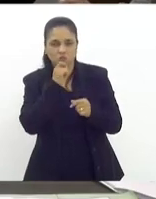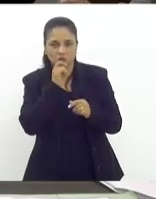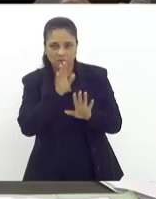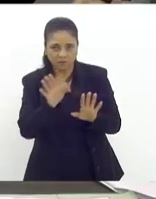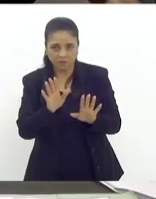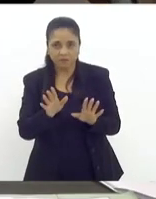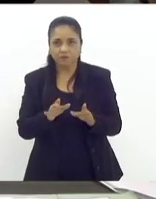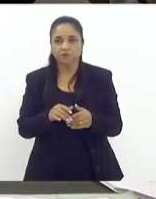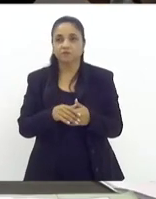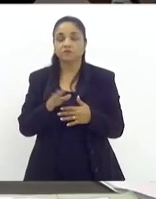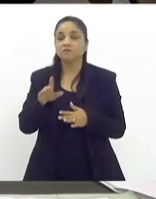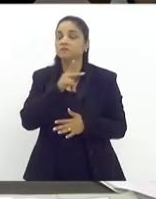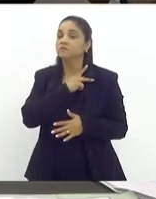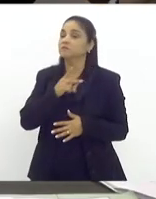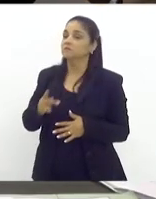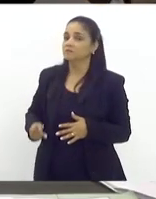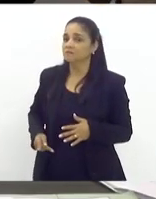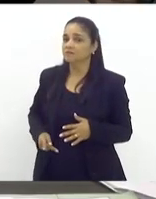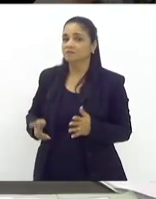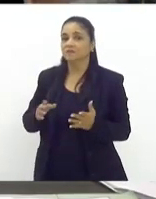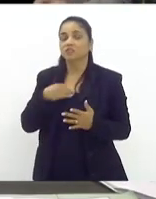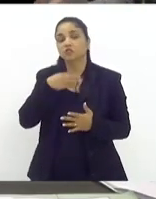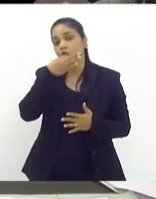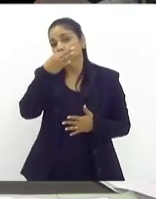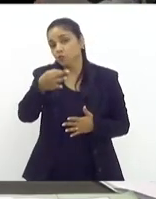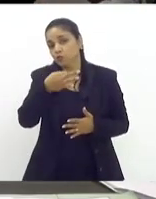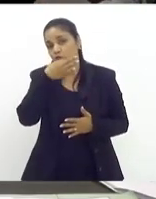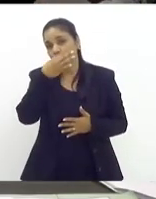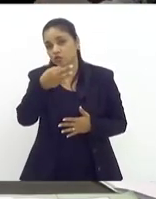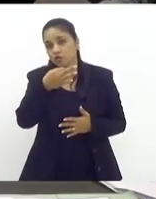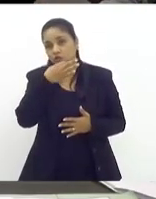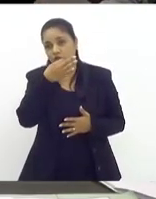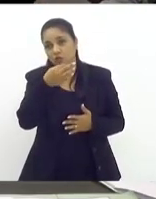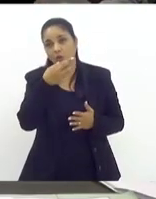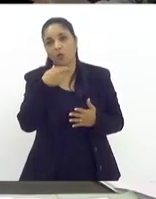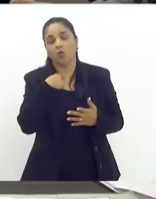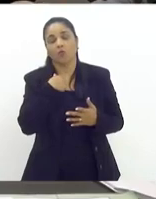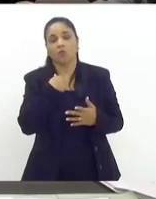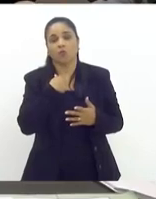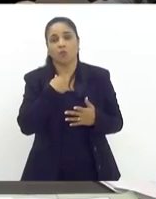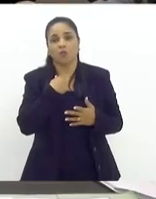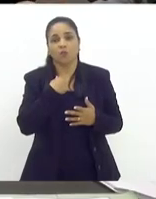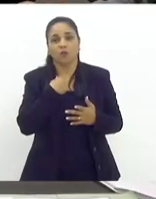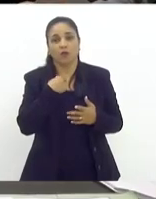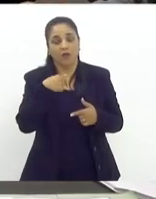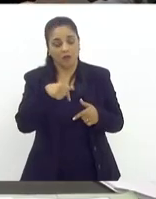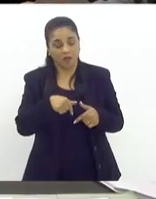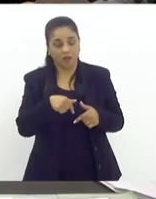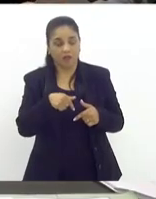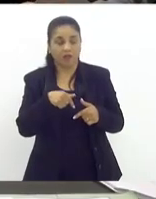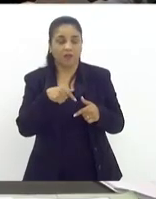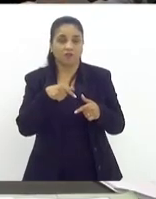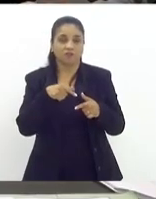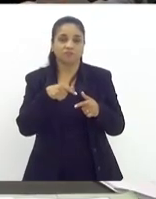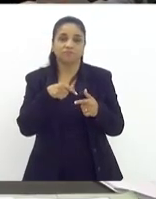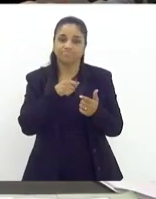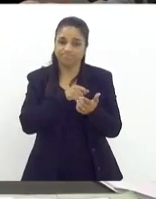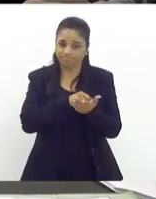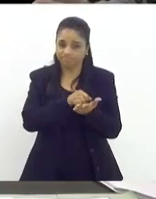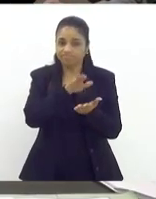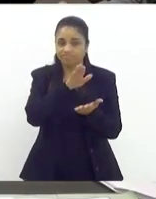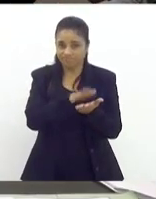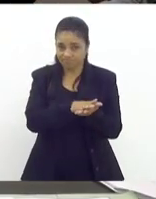Presidente, pois só para fazer uma sugestão na relatoria, porque aqui a gente prevê uma penalidade,